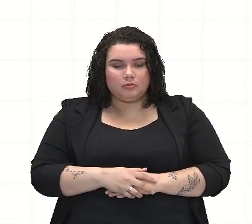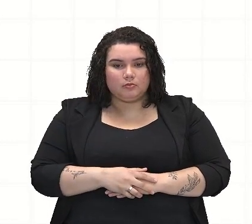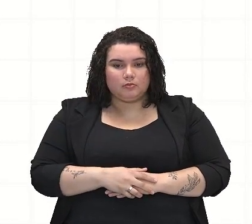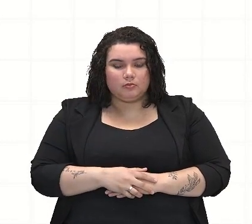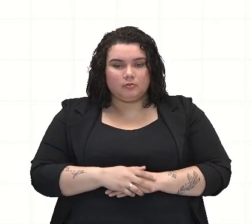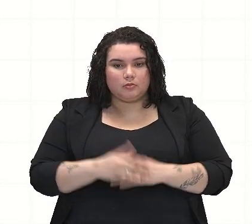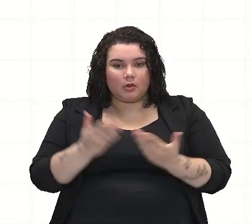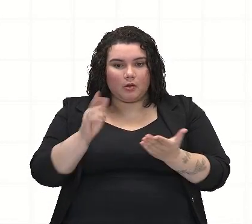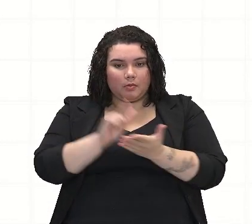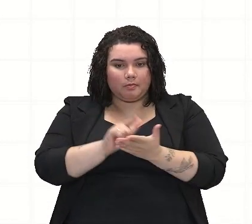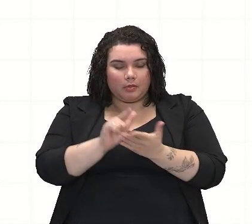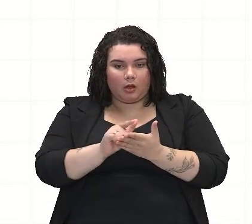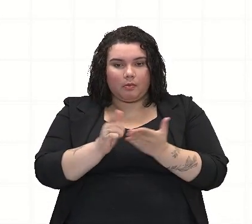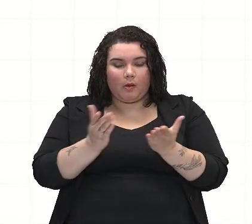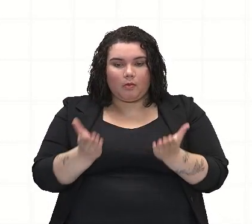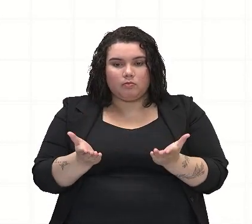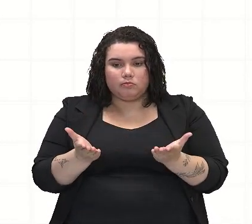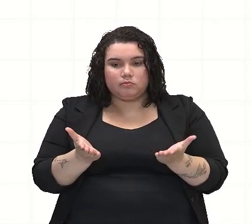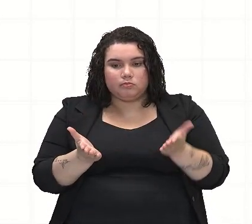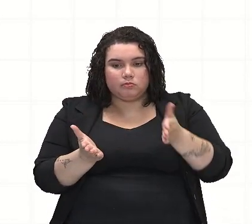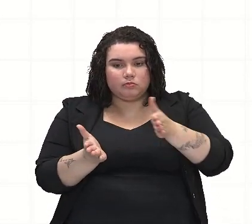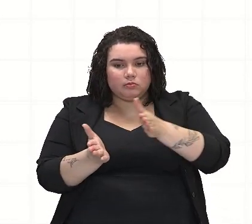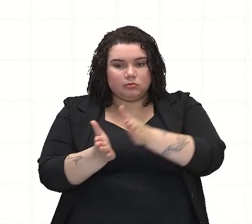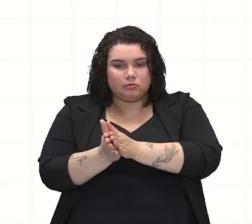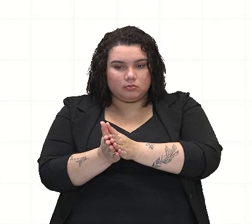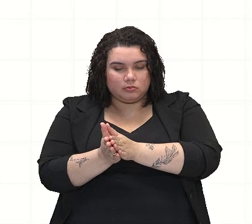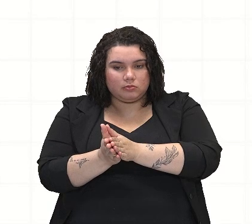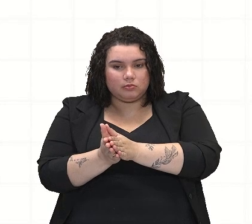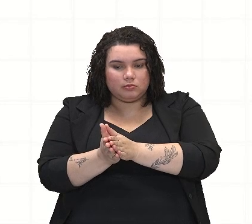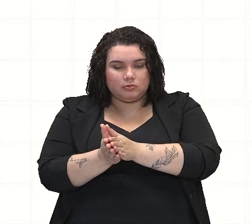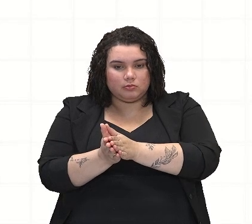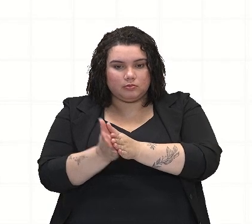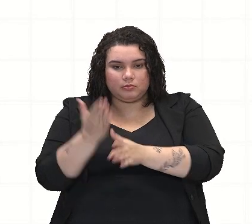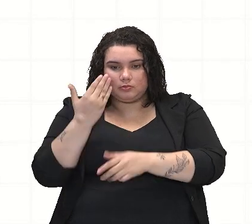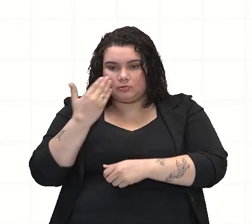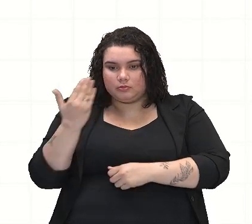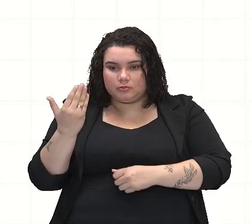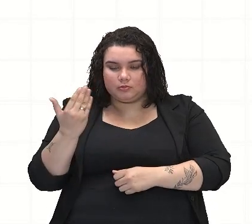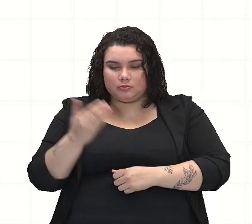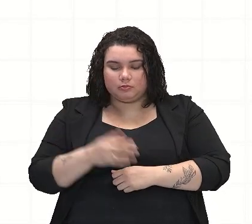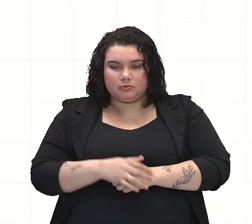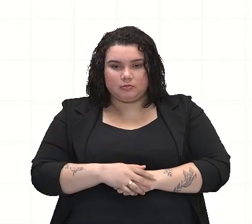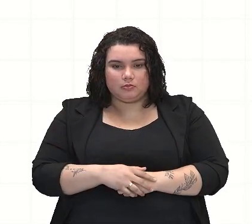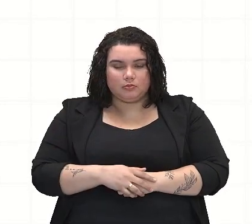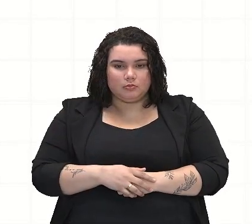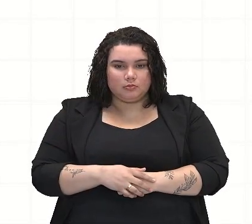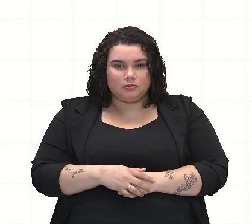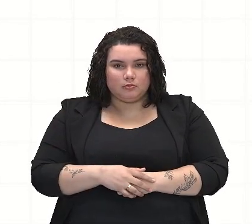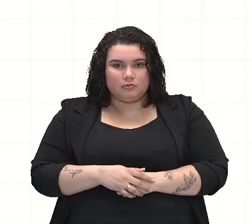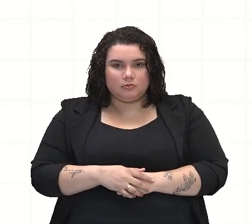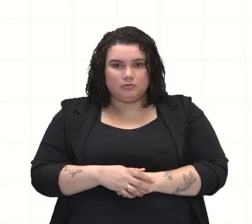E aí, olha só, dobramos ao meio como mostra essa figura aqui. Ó.